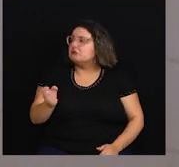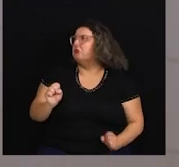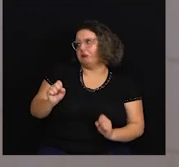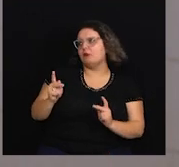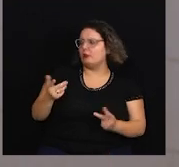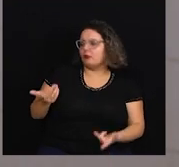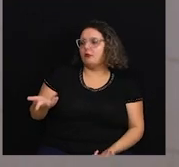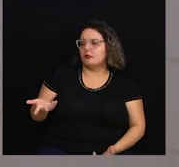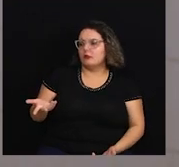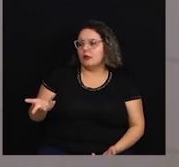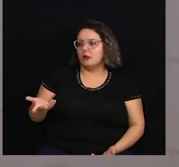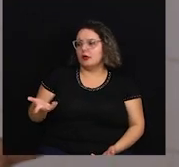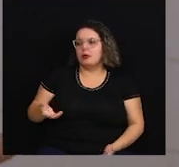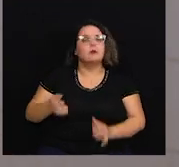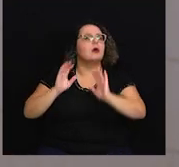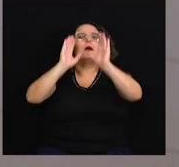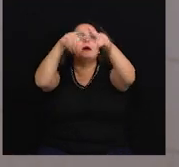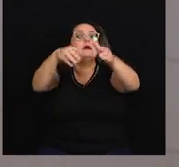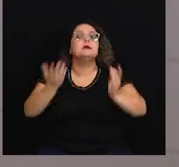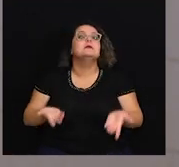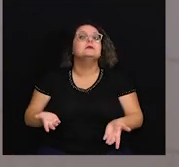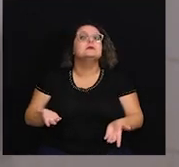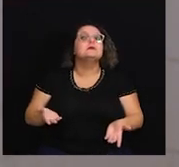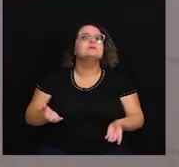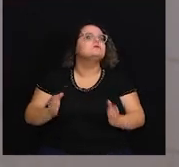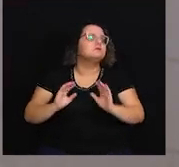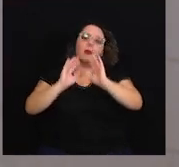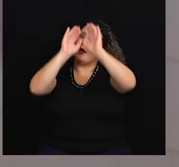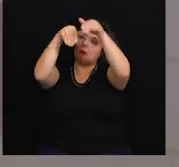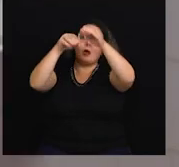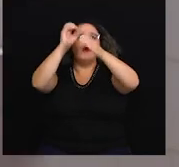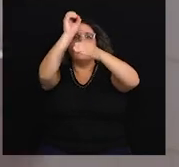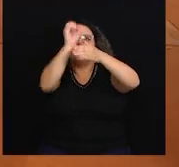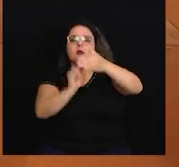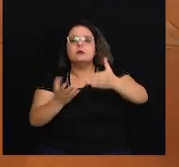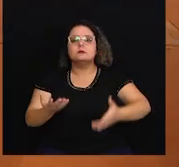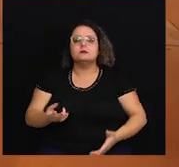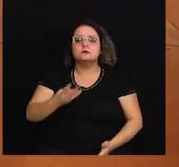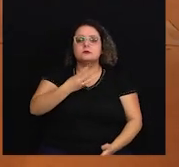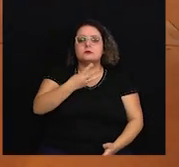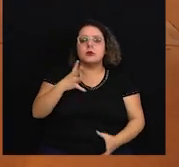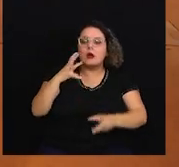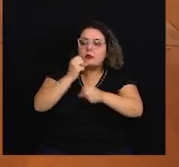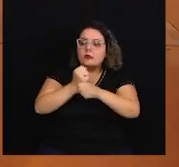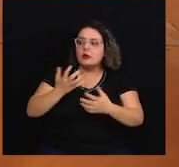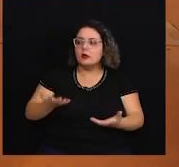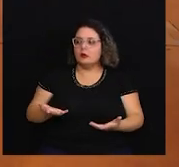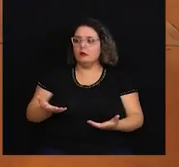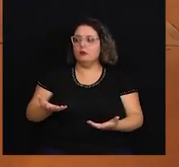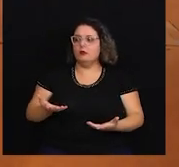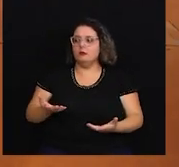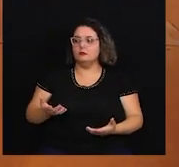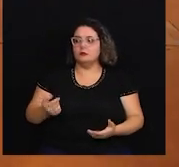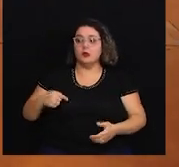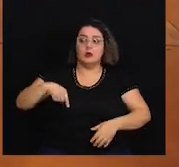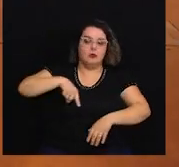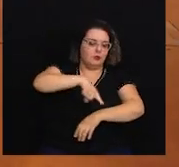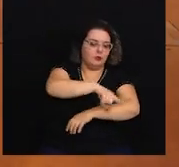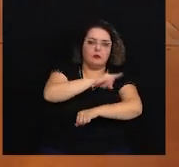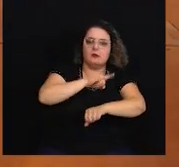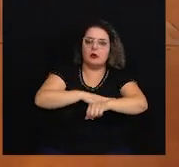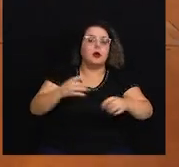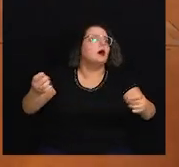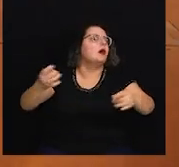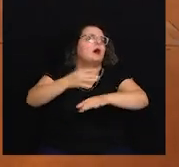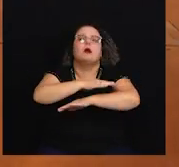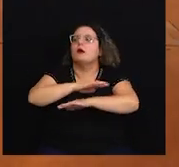borra uma diferença festa ganhou a 33 pontos e o aborrece já tá bom o